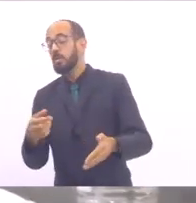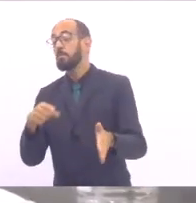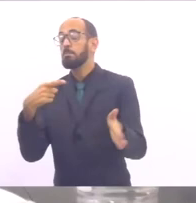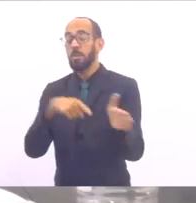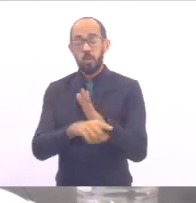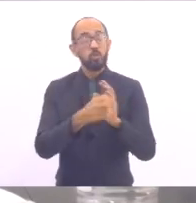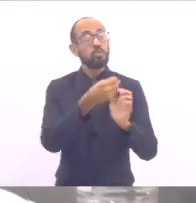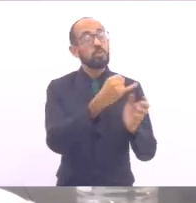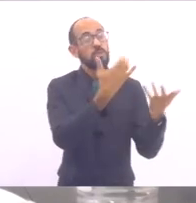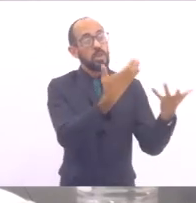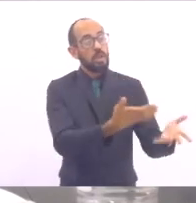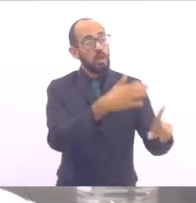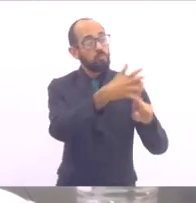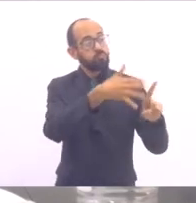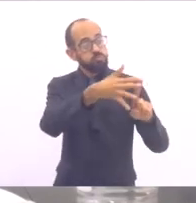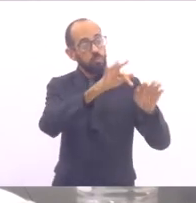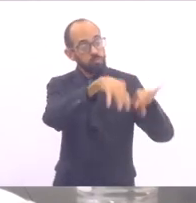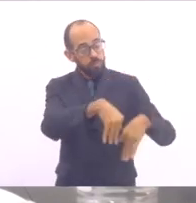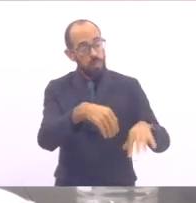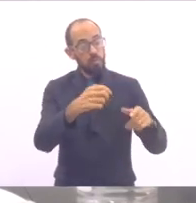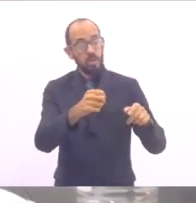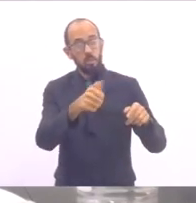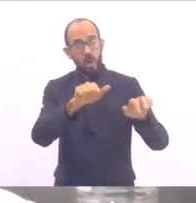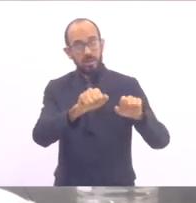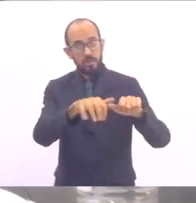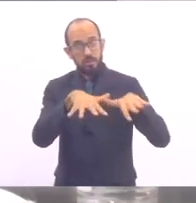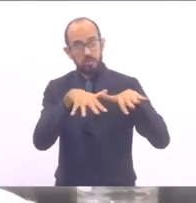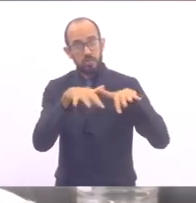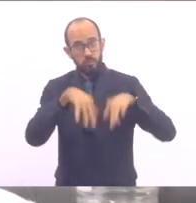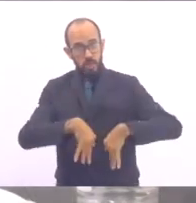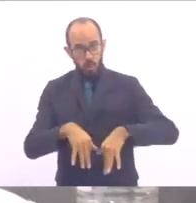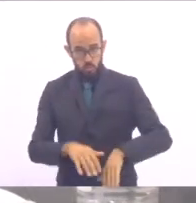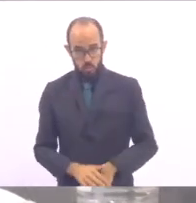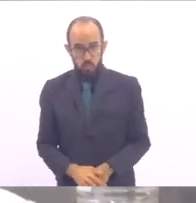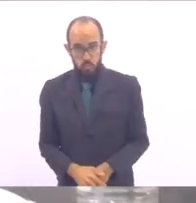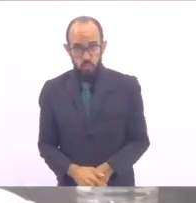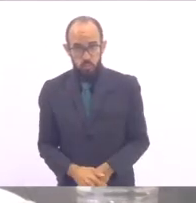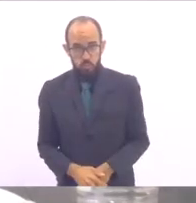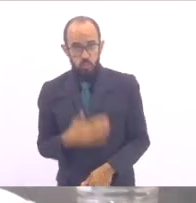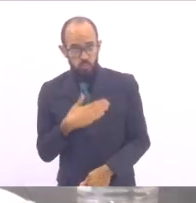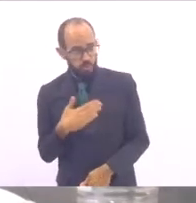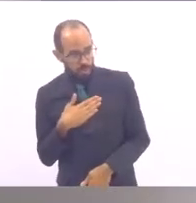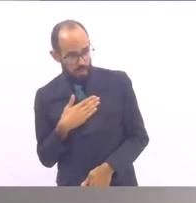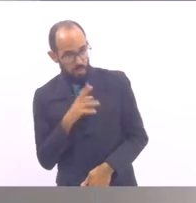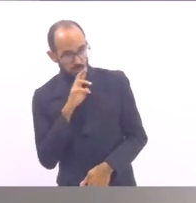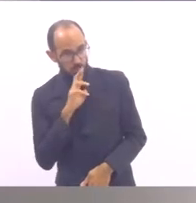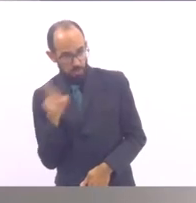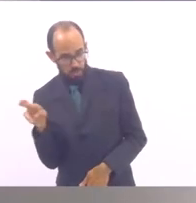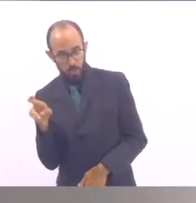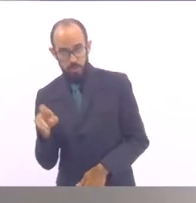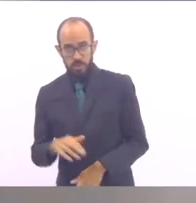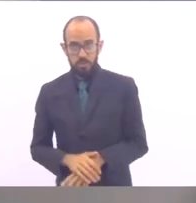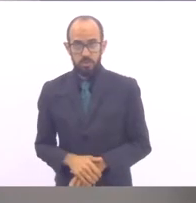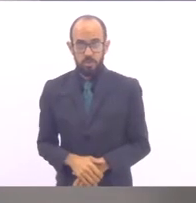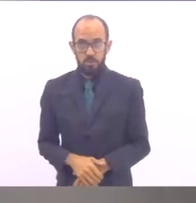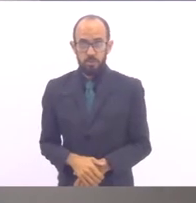quase encerrando aqui a nossa audiência. Gostaria de ter uma tréplica.